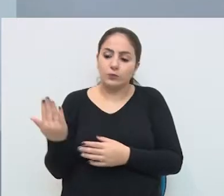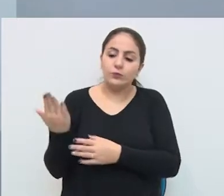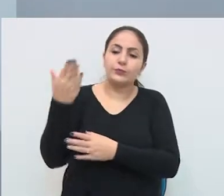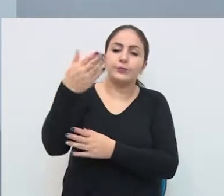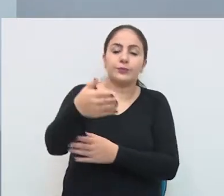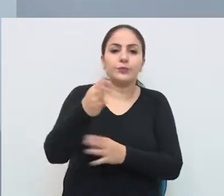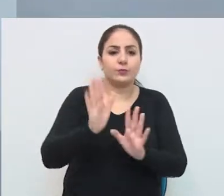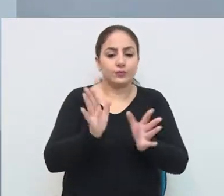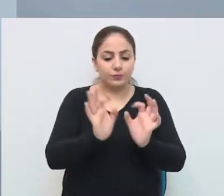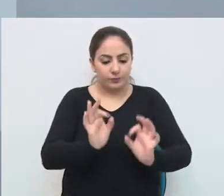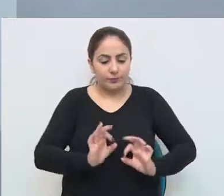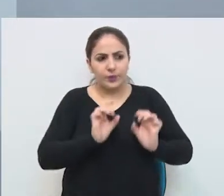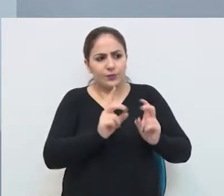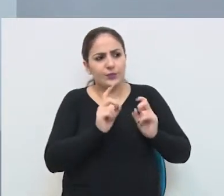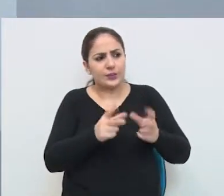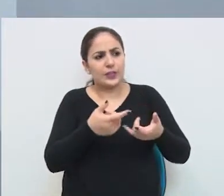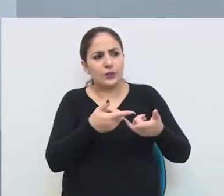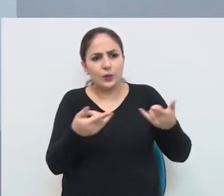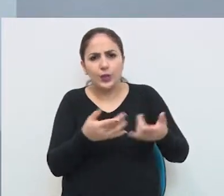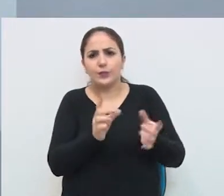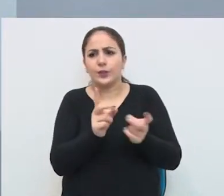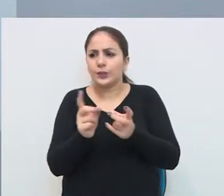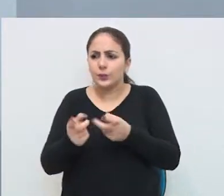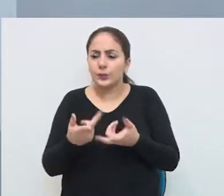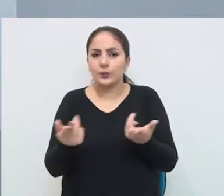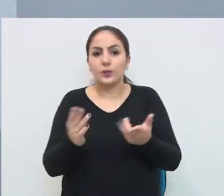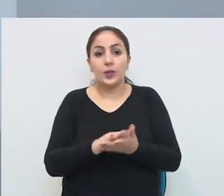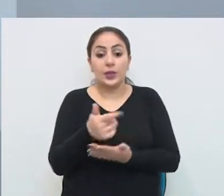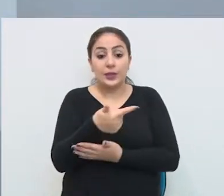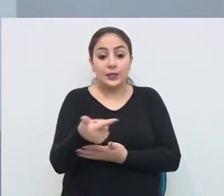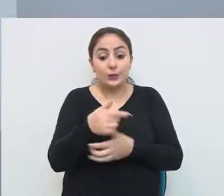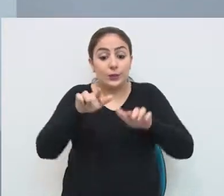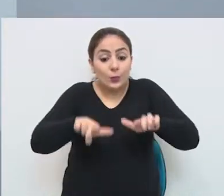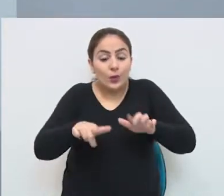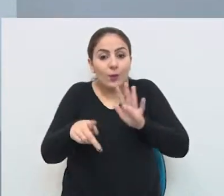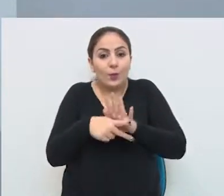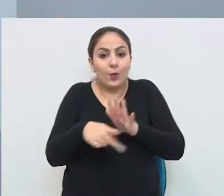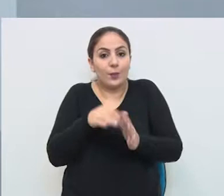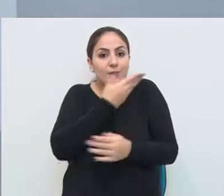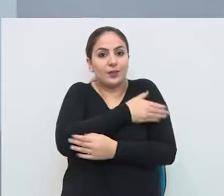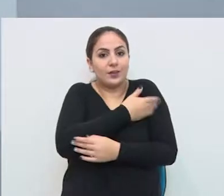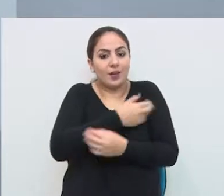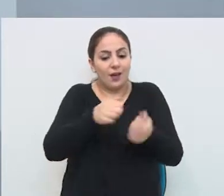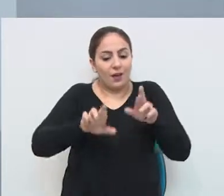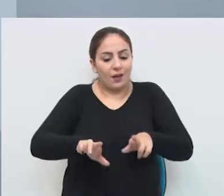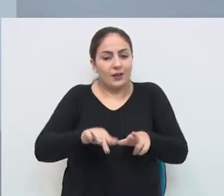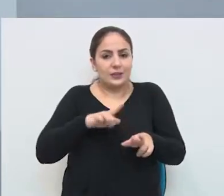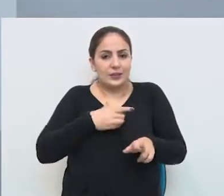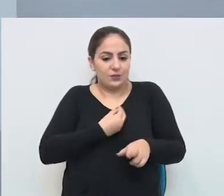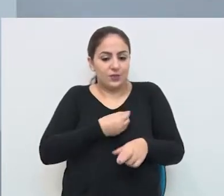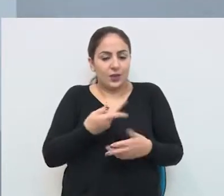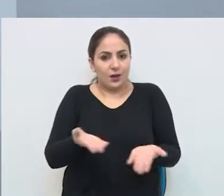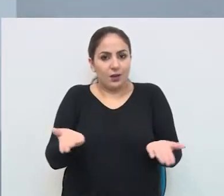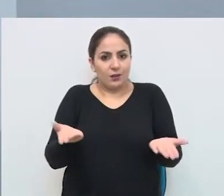aí, já estão se programando, vendendo rifa, correndo de atrás, e não tem o campo para treinar ali. Se está lá aquela área